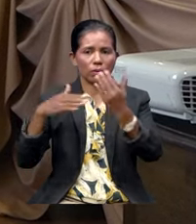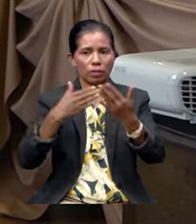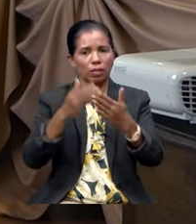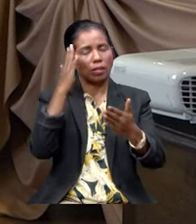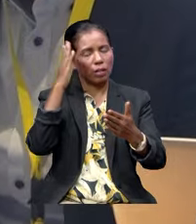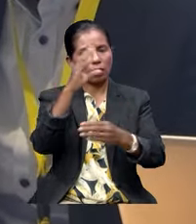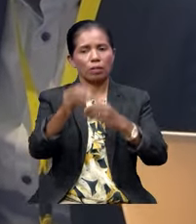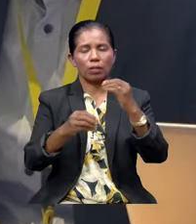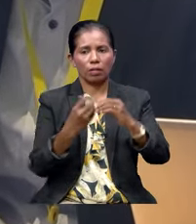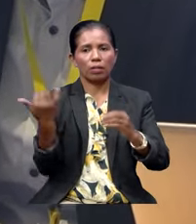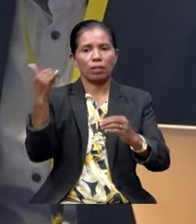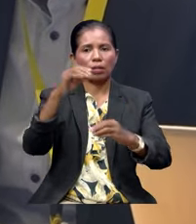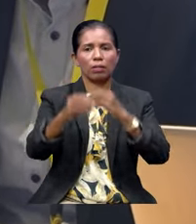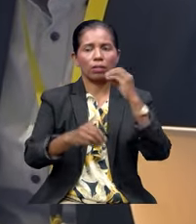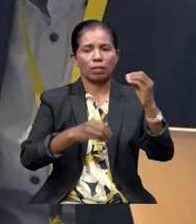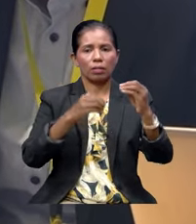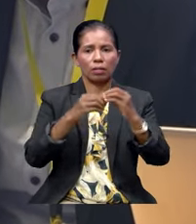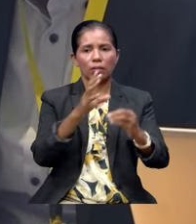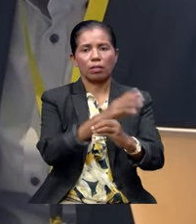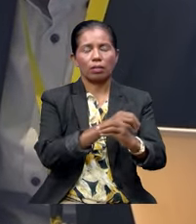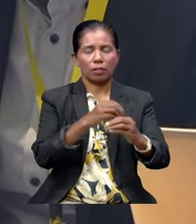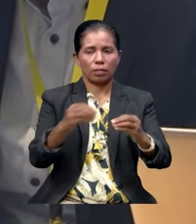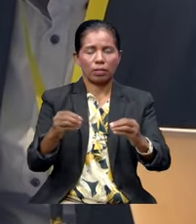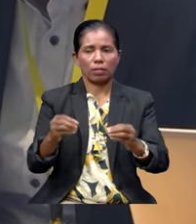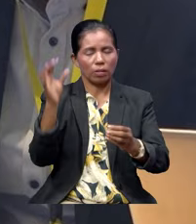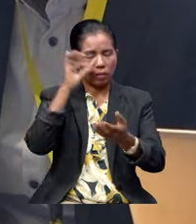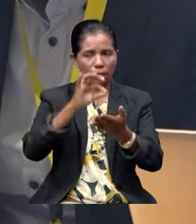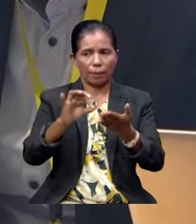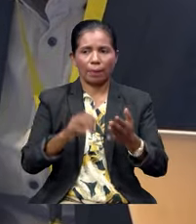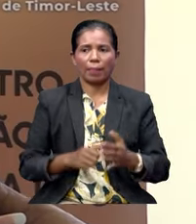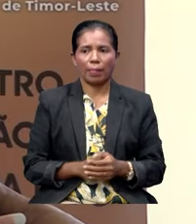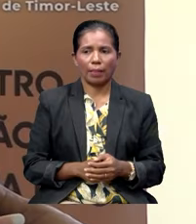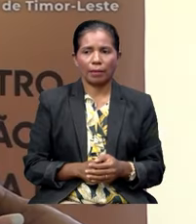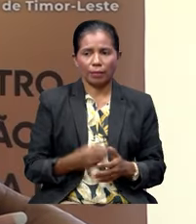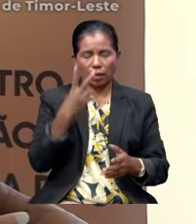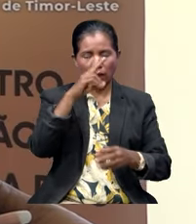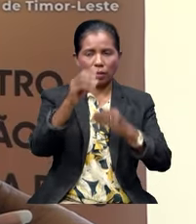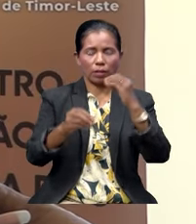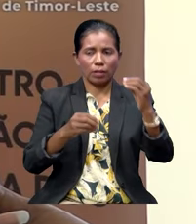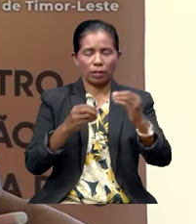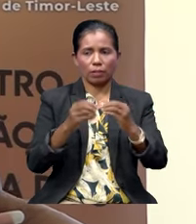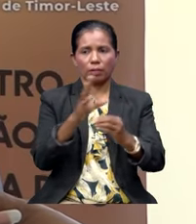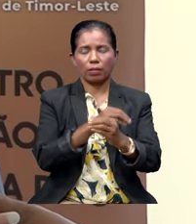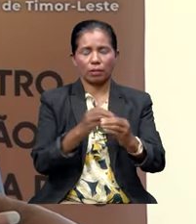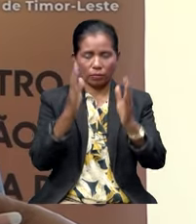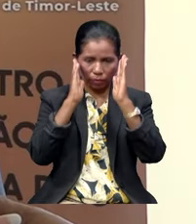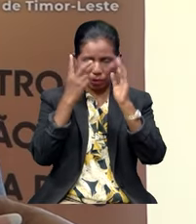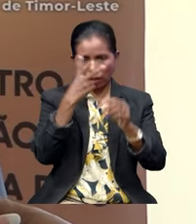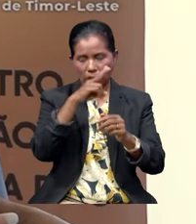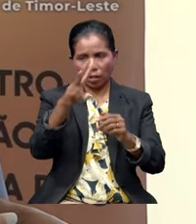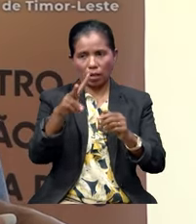e assunto Sira nebe relaciona com a emissão no tesouro. Os aspectos abordados têm a ver com